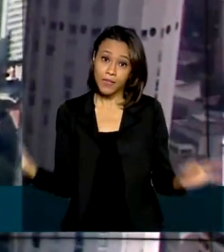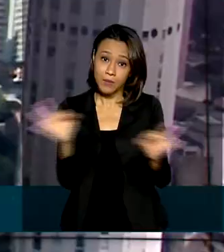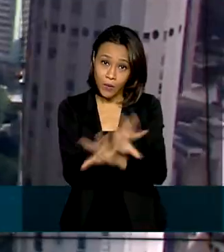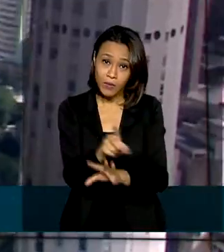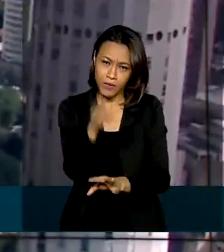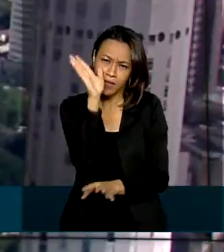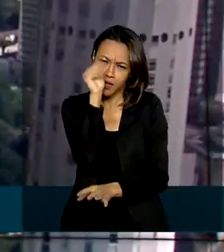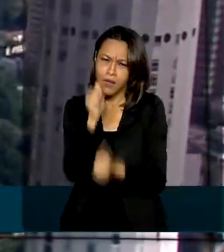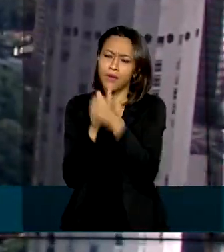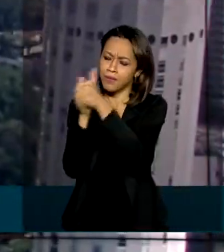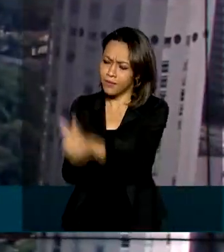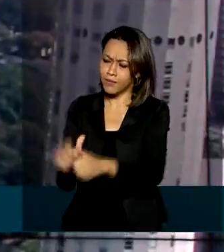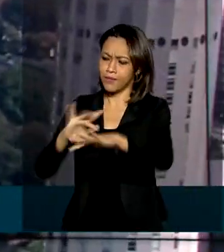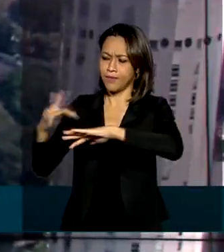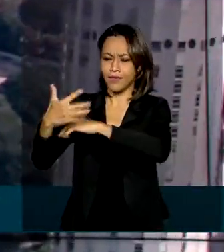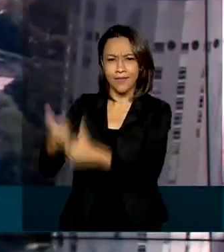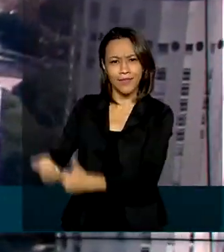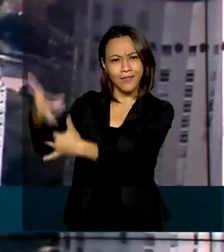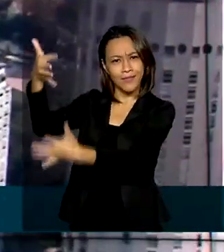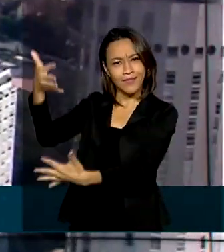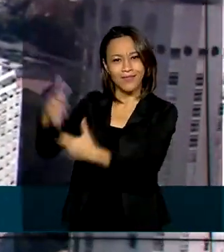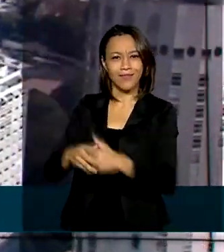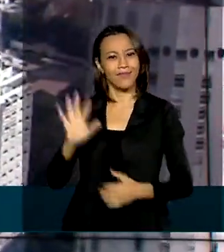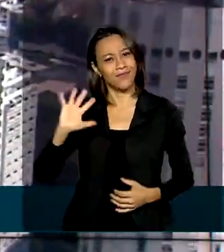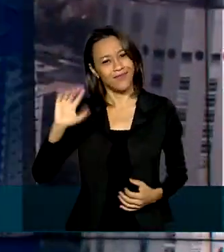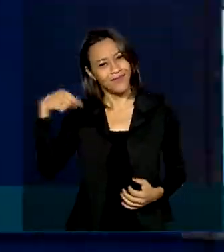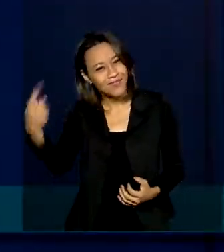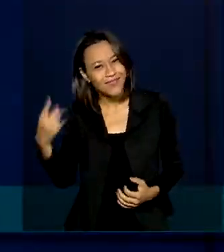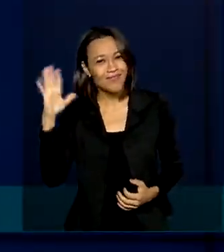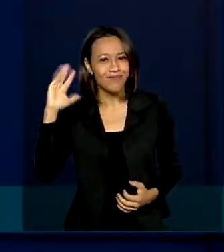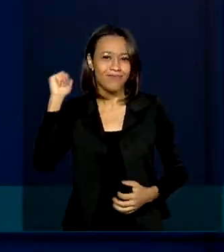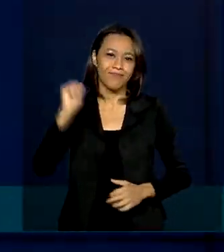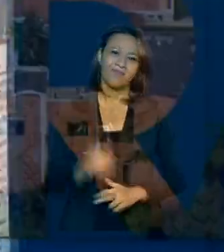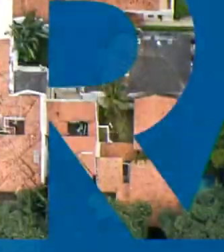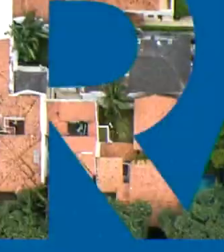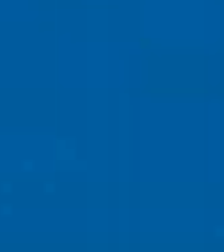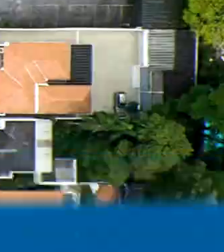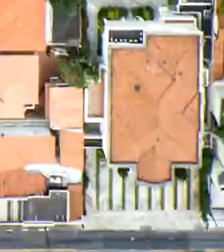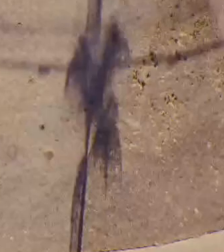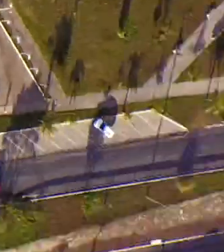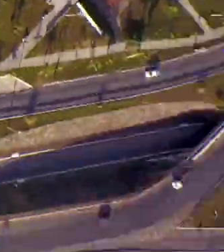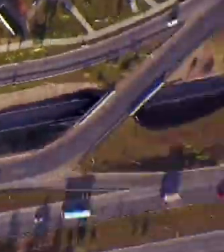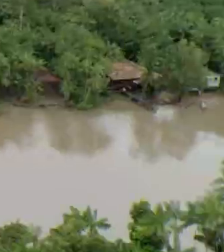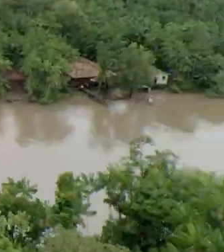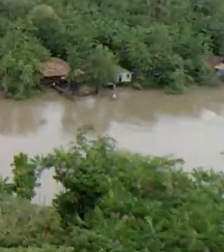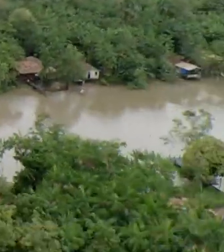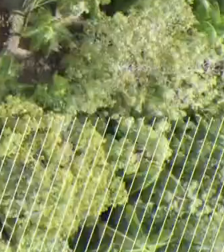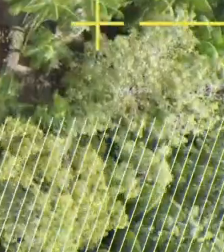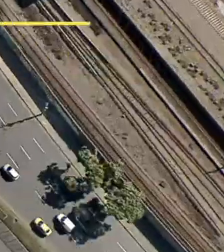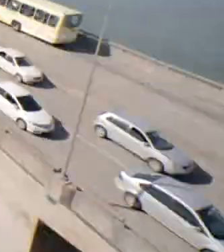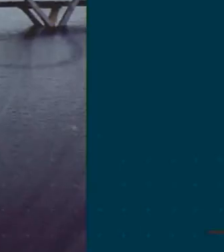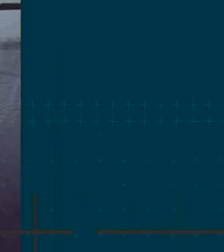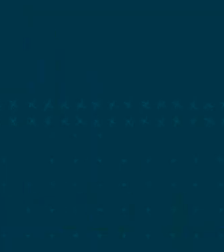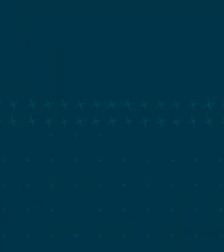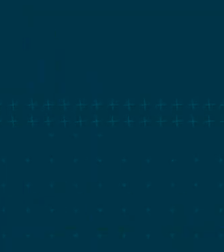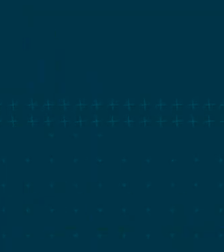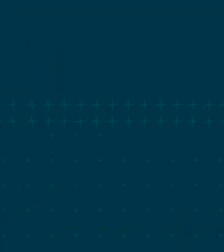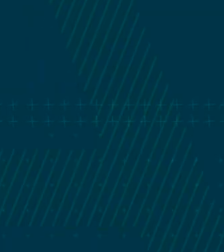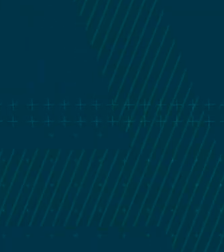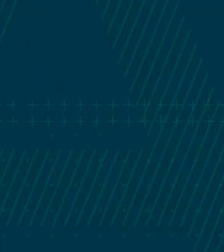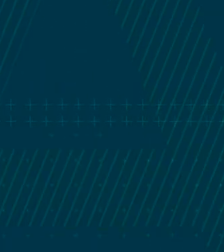aqui nos acompanhe também pelas redes sociais até a próxima edição tchau E aí